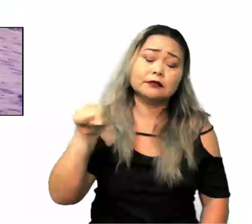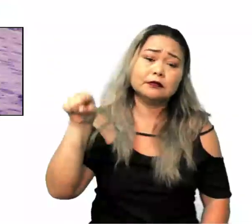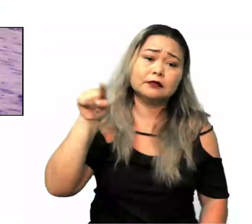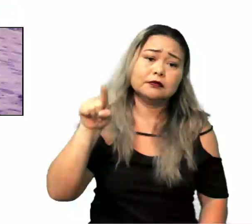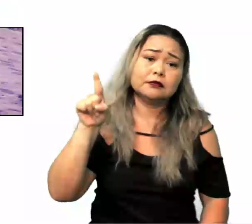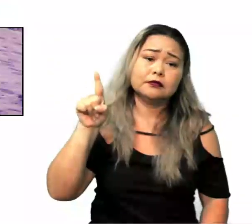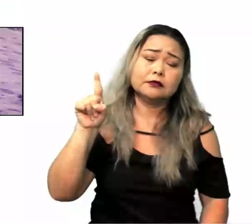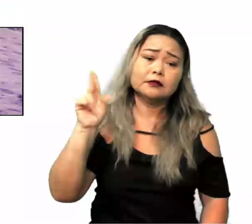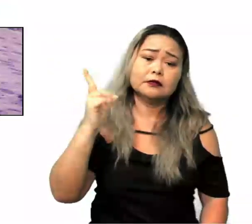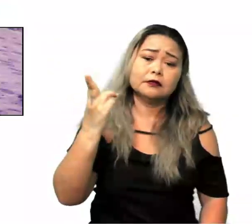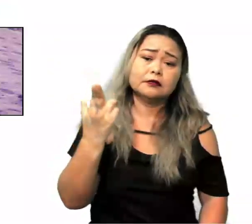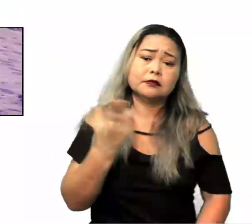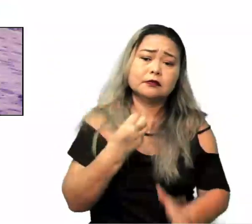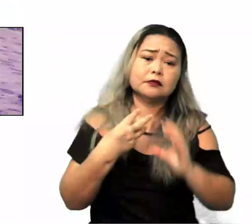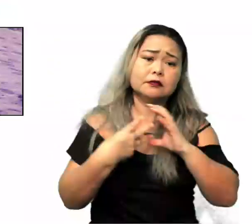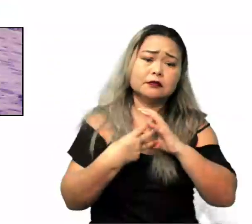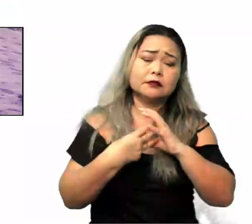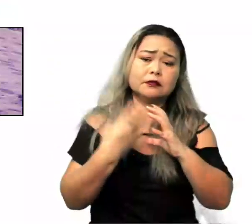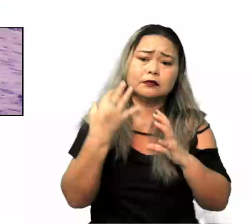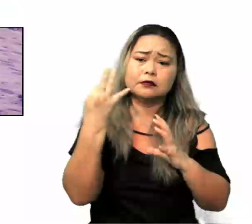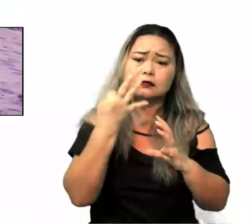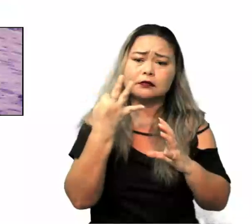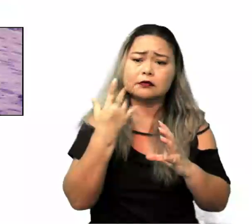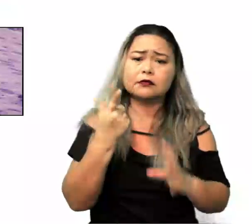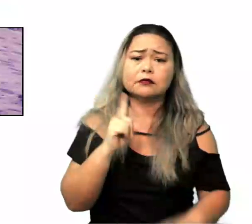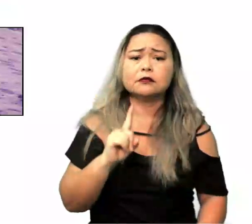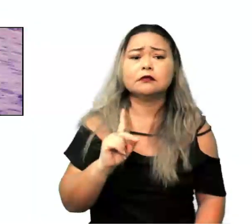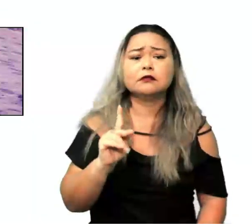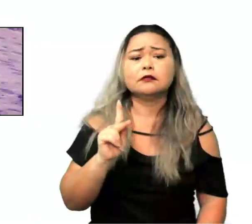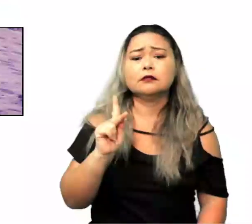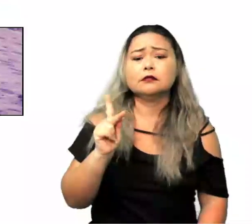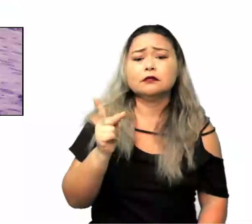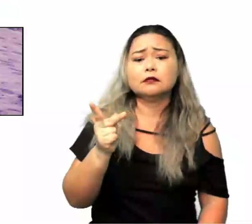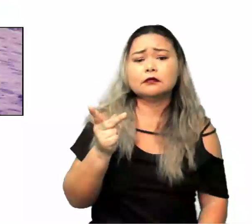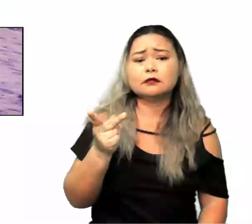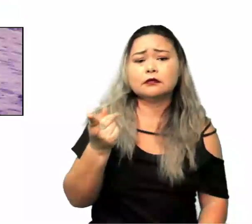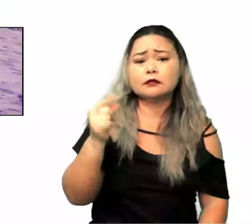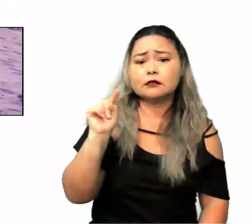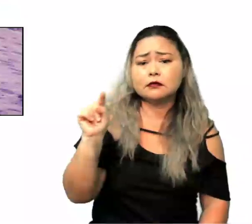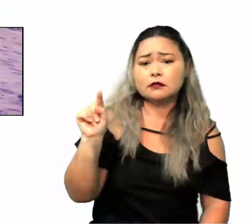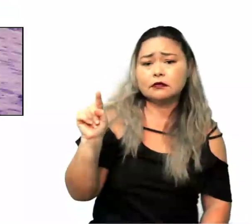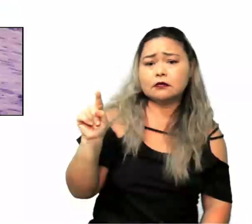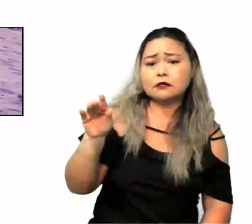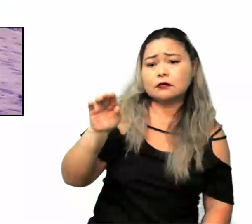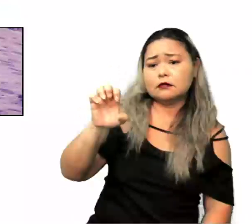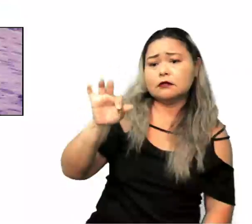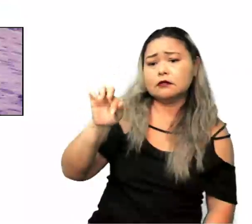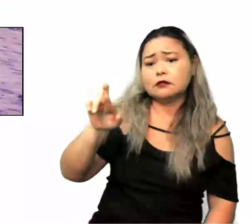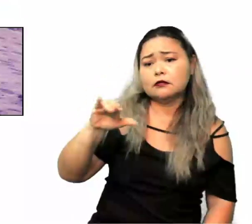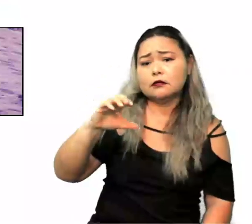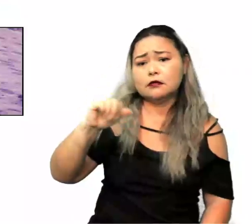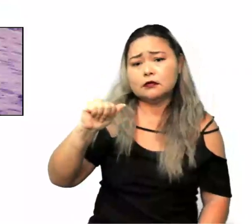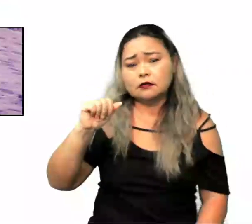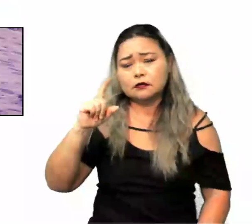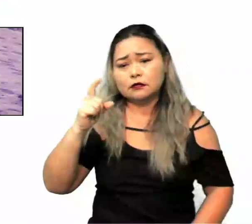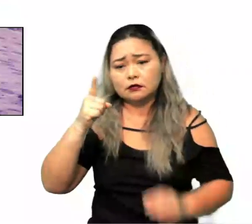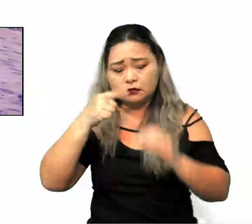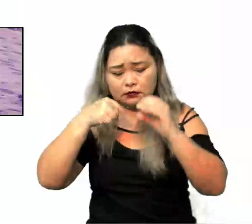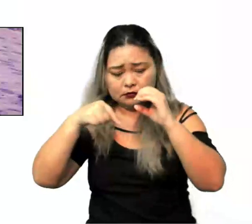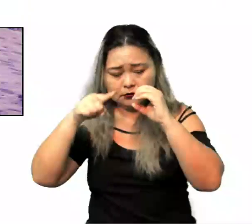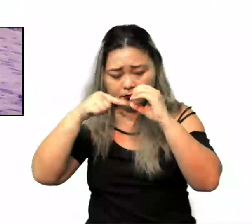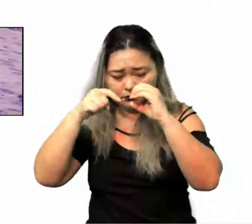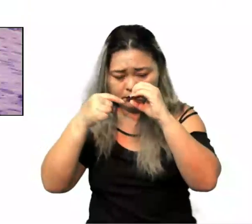Eu amo esse tipo de célula, né, gente? É linda. As nossas hemácias. As esféricas, aqui a gente está vendo um óvulo, né, ou um